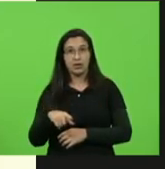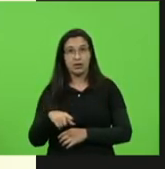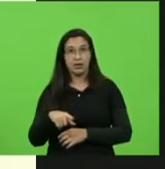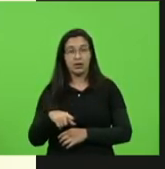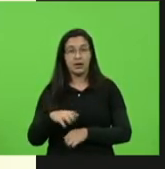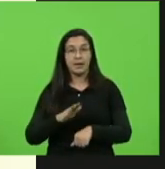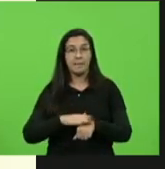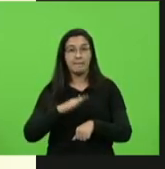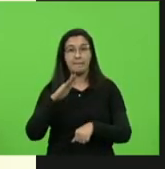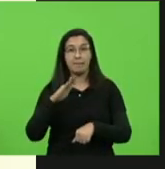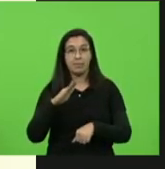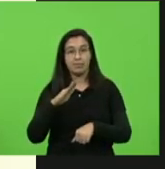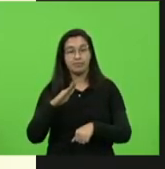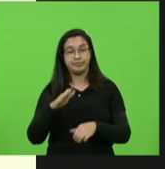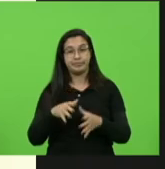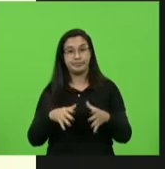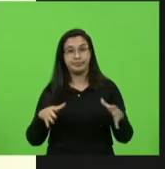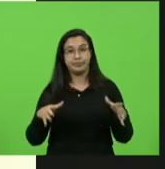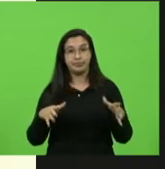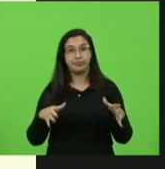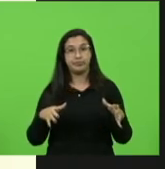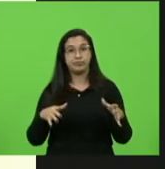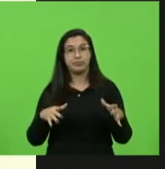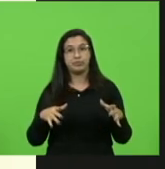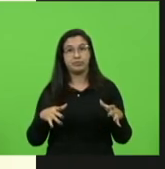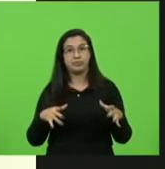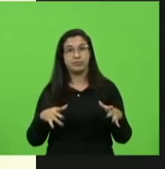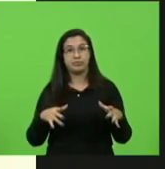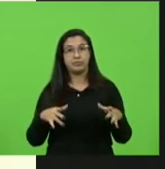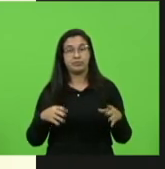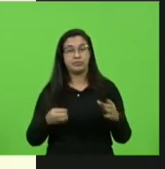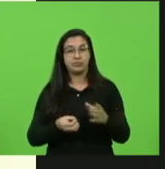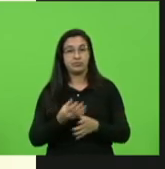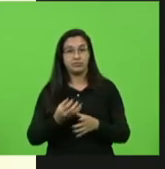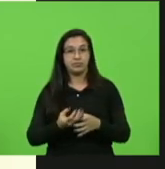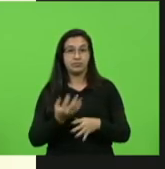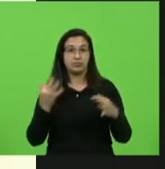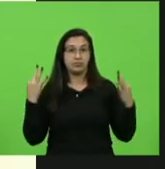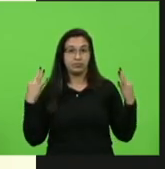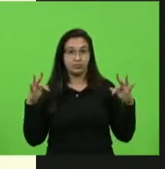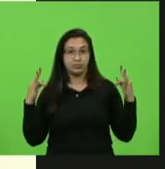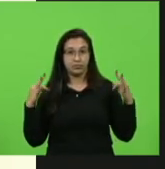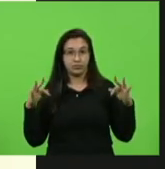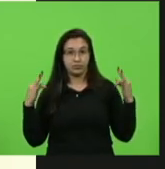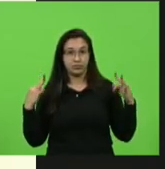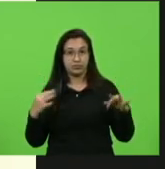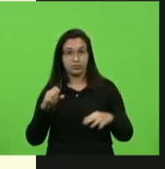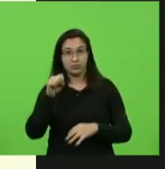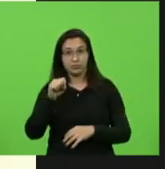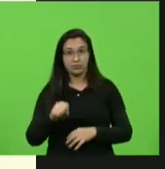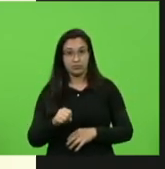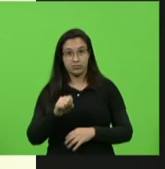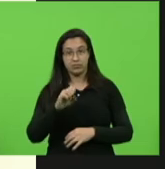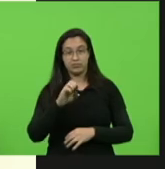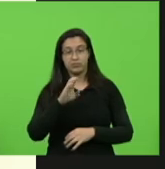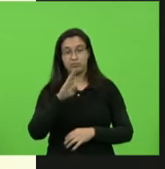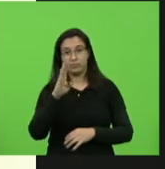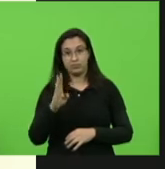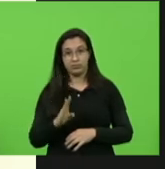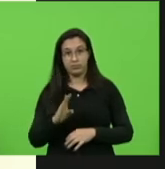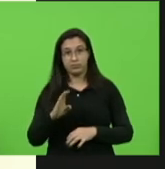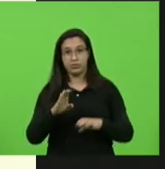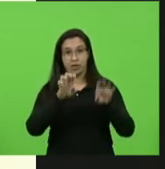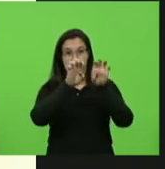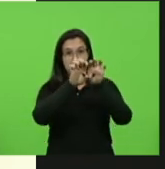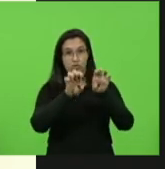instrumento de produção de turismo do sul do Brasil. A estrutura, que custou 160 milhões